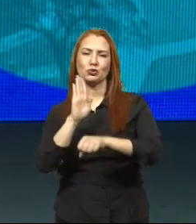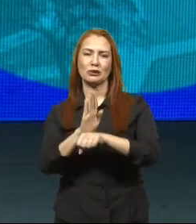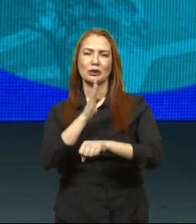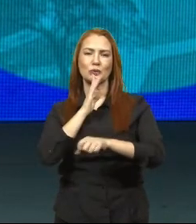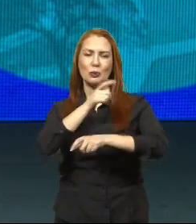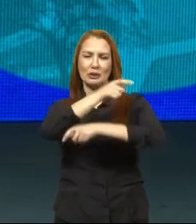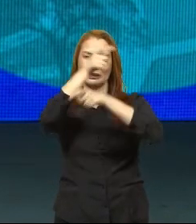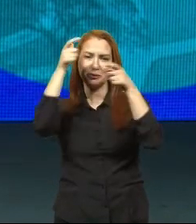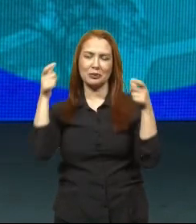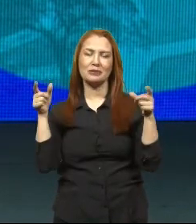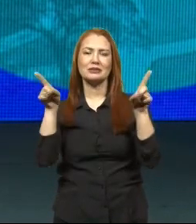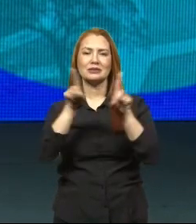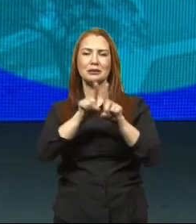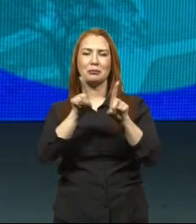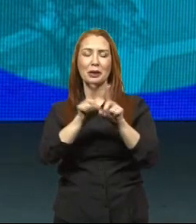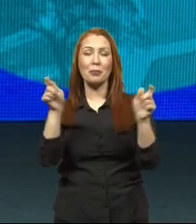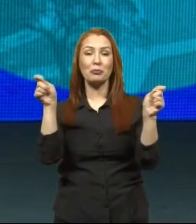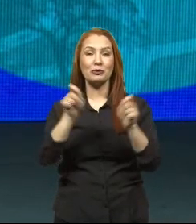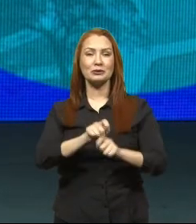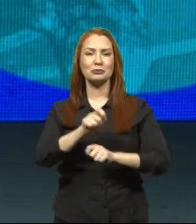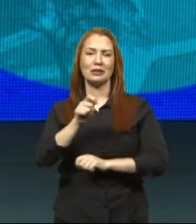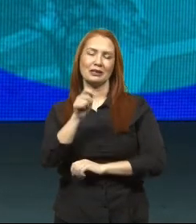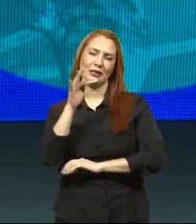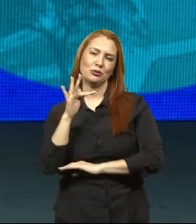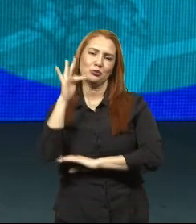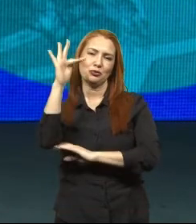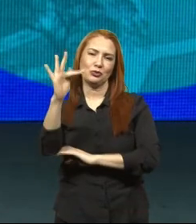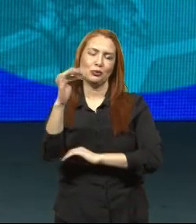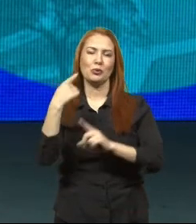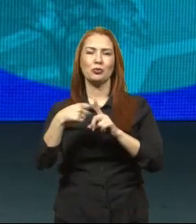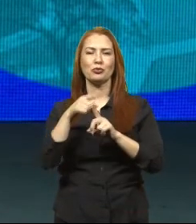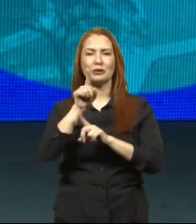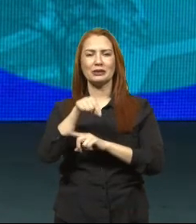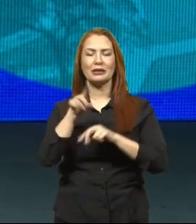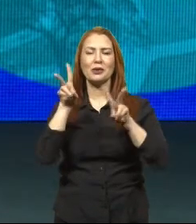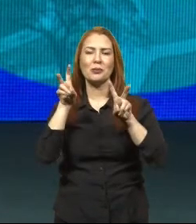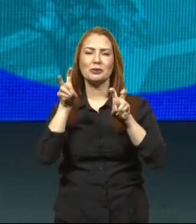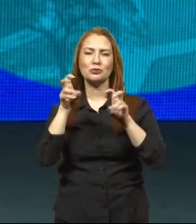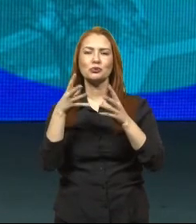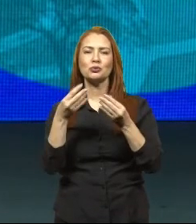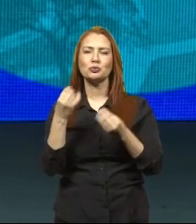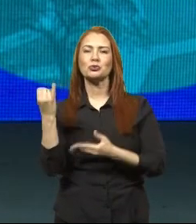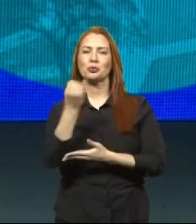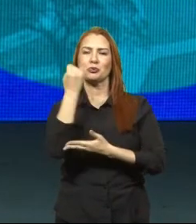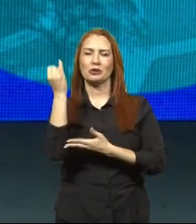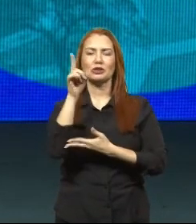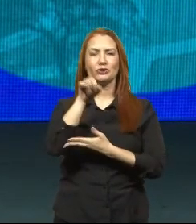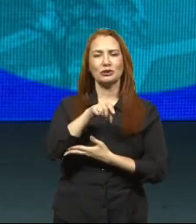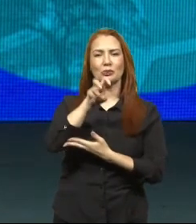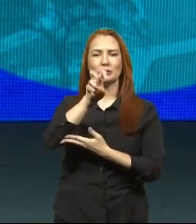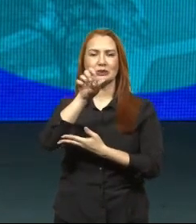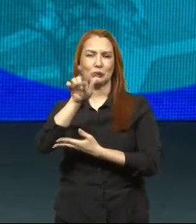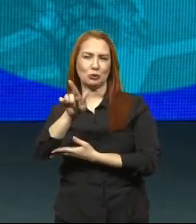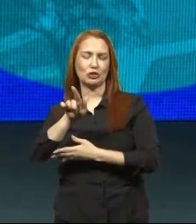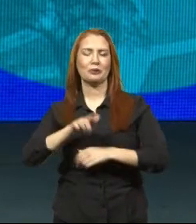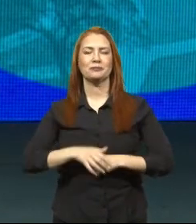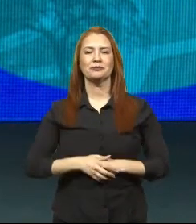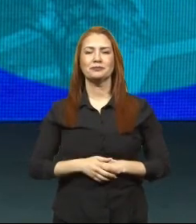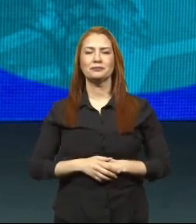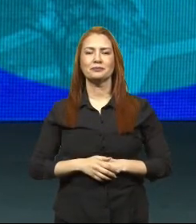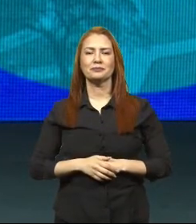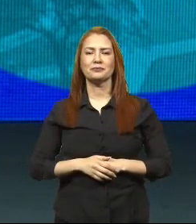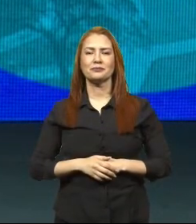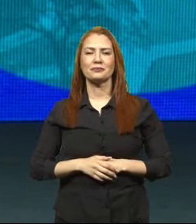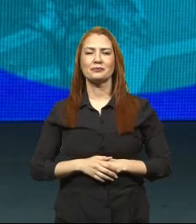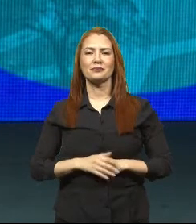possibilidade de discussão futura sobre um tema tão importante como é o tema do 5G. Eu gostaria, então, para